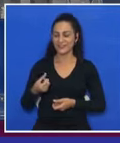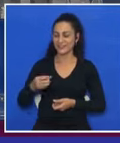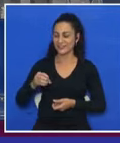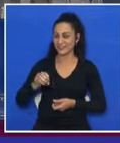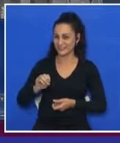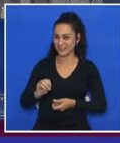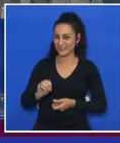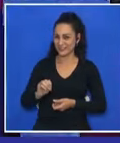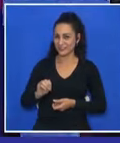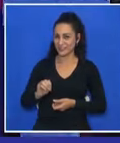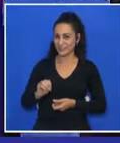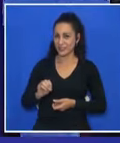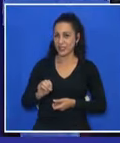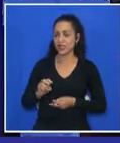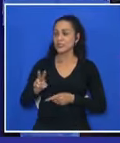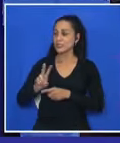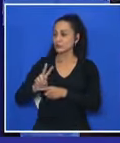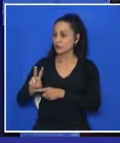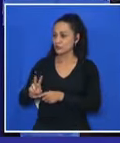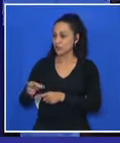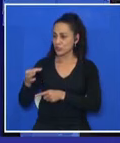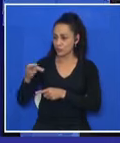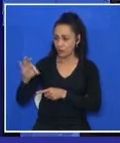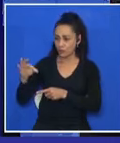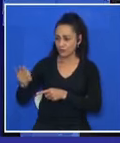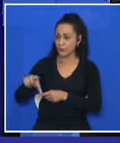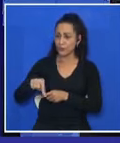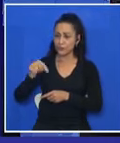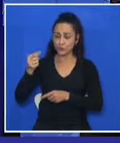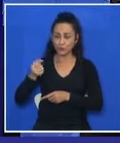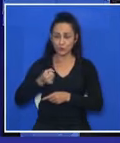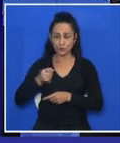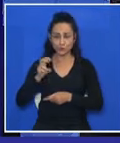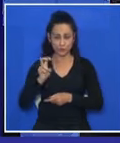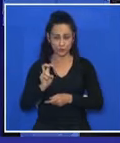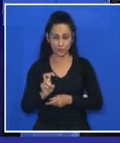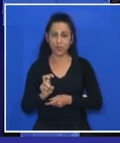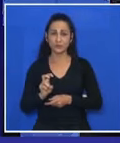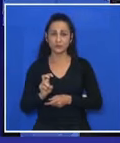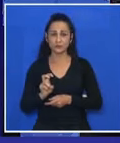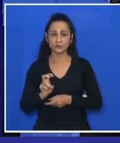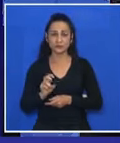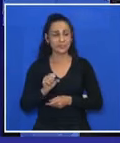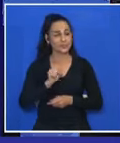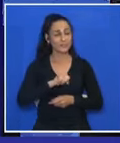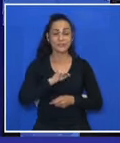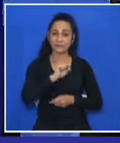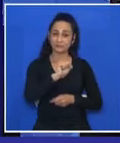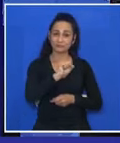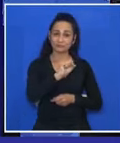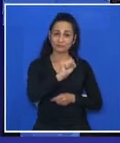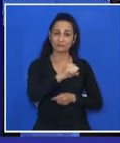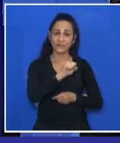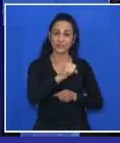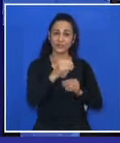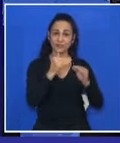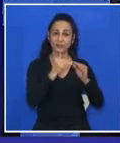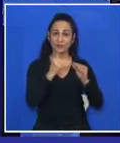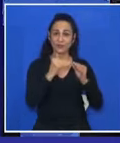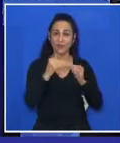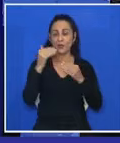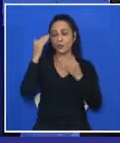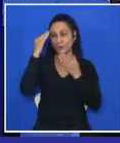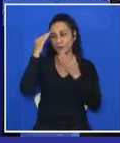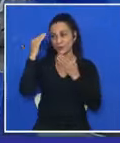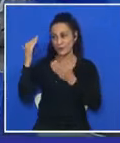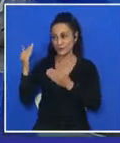e 60. Por favor, senhoras auditoras, as senhoras confirmam os 5 números sorteados? Sim, confirmo. Sim, confirmo.